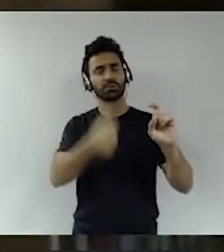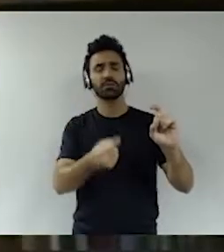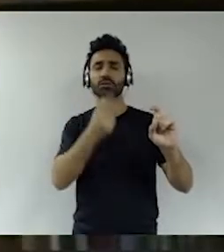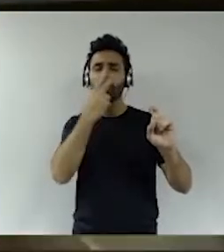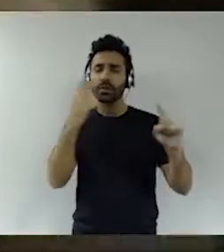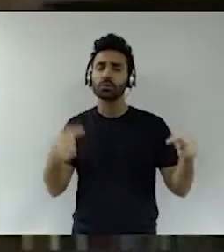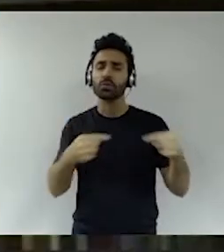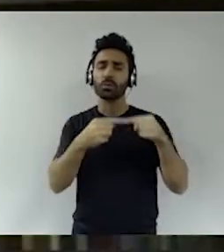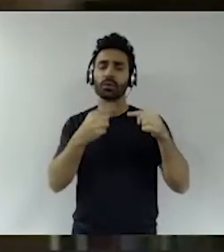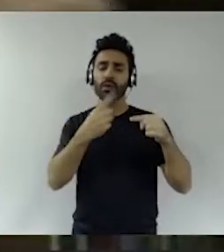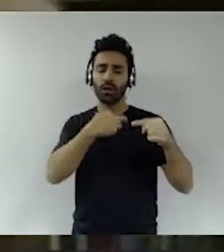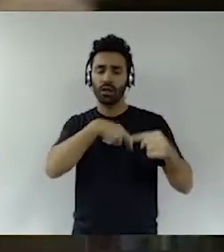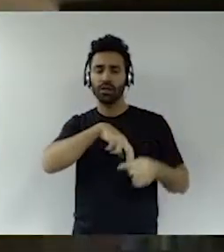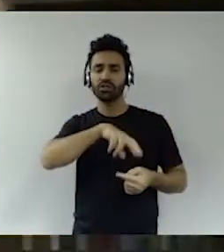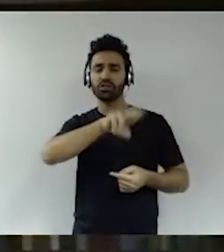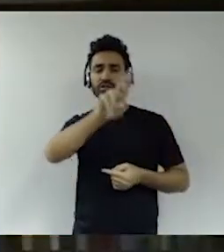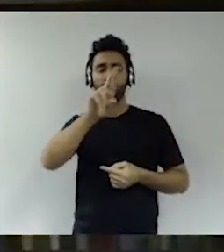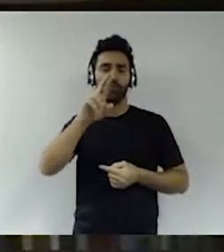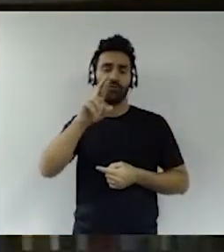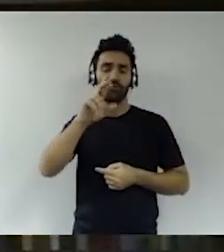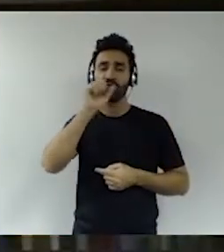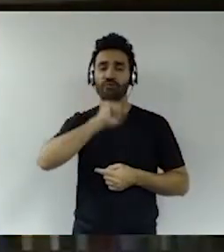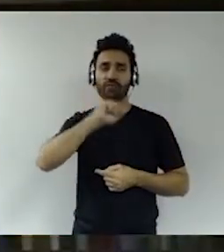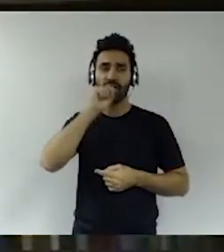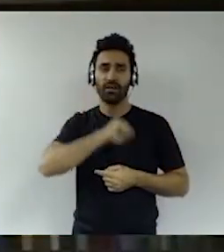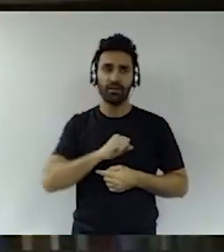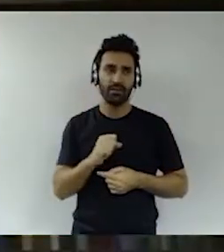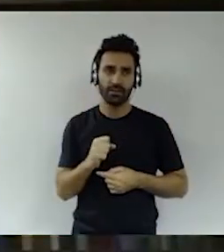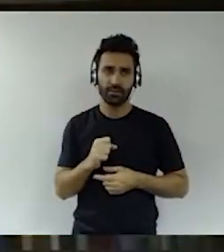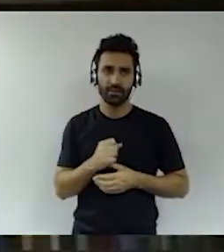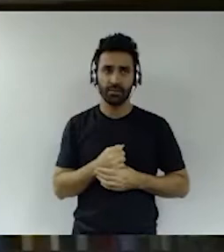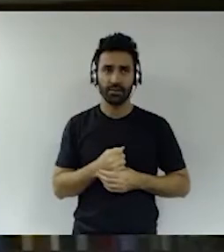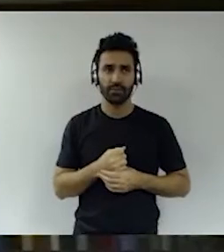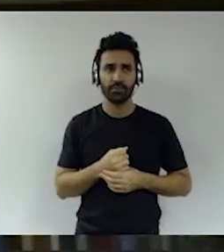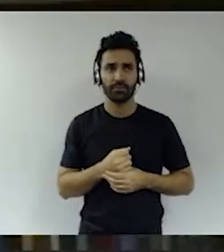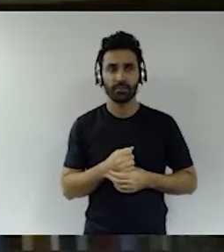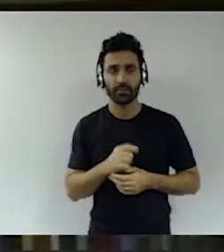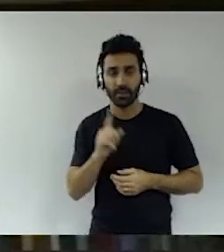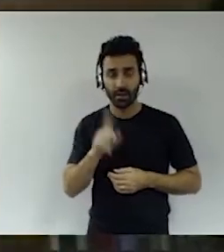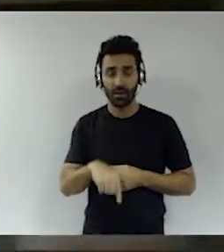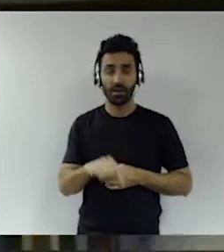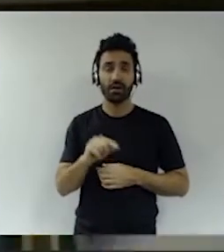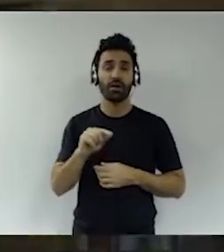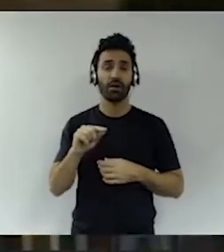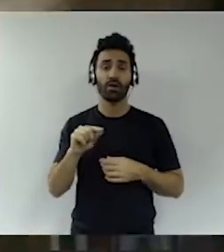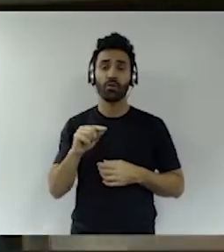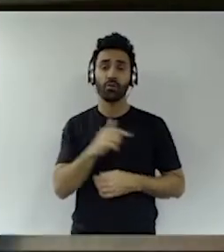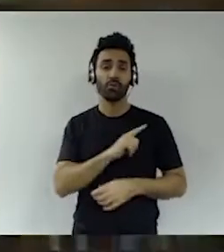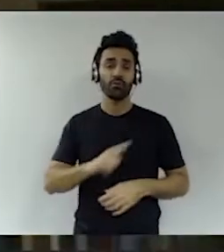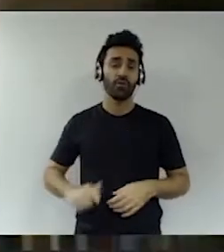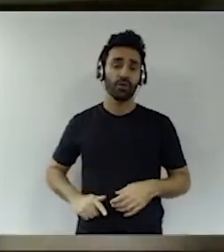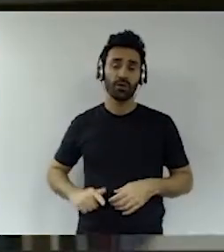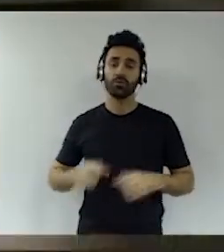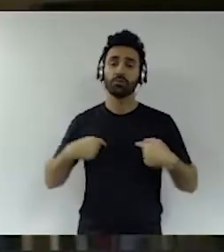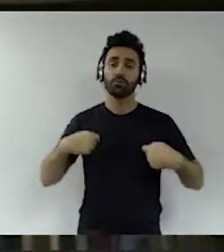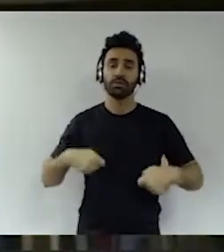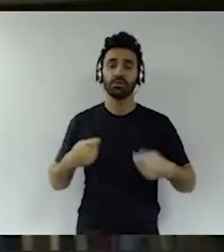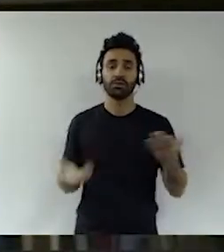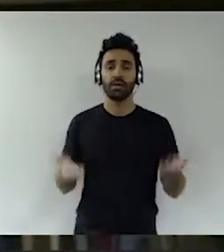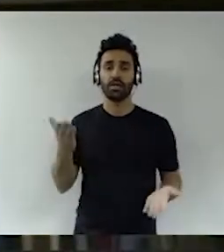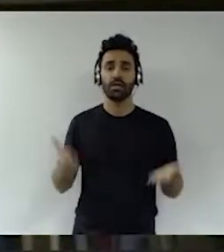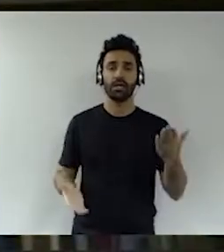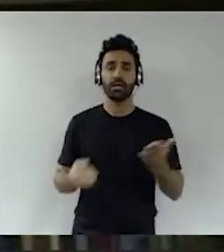religião ultrapassada, fora de moda, que é aquela segundo a qual os governos têm que manter um